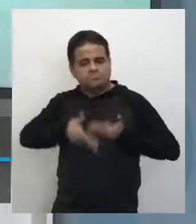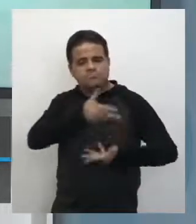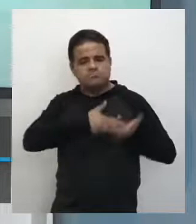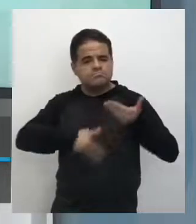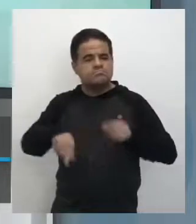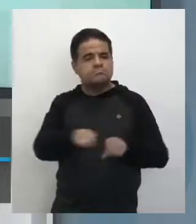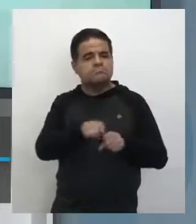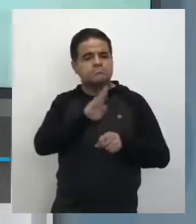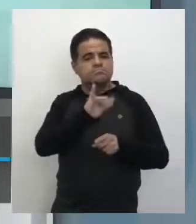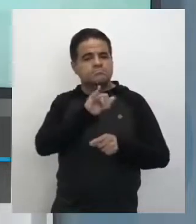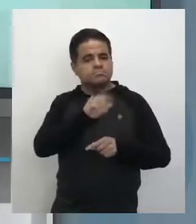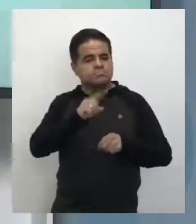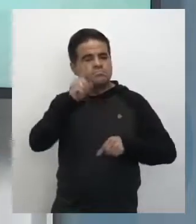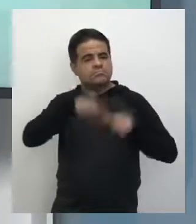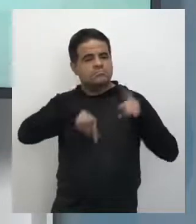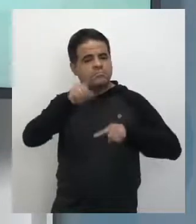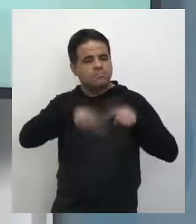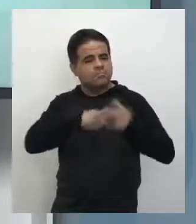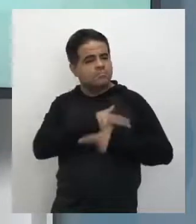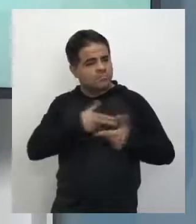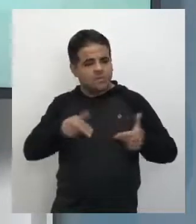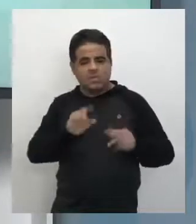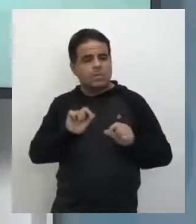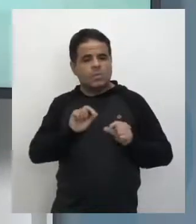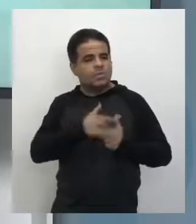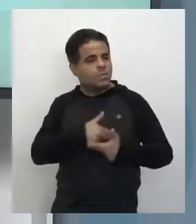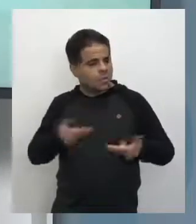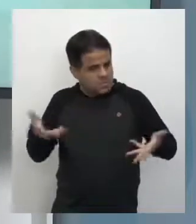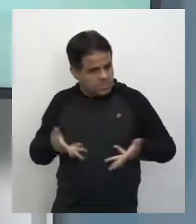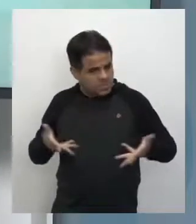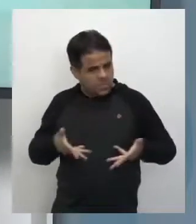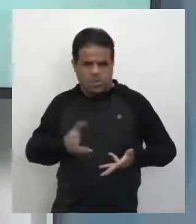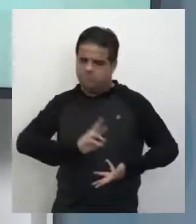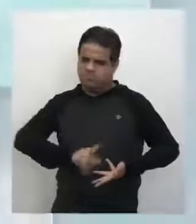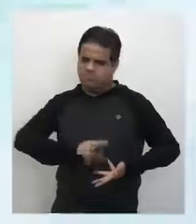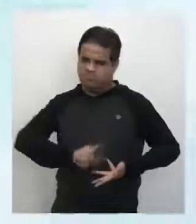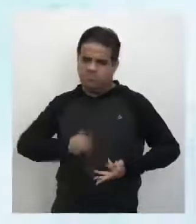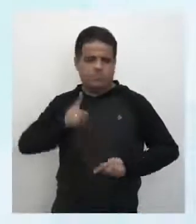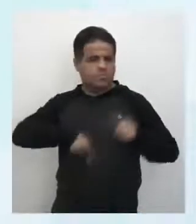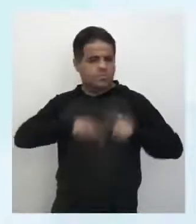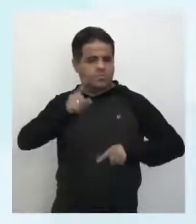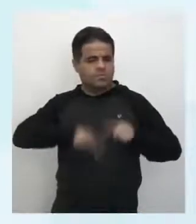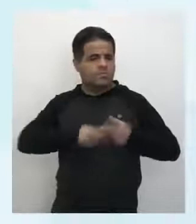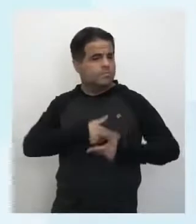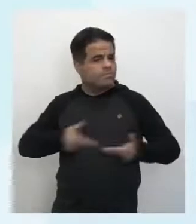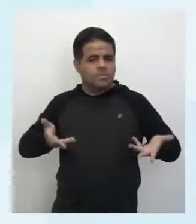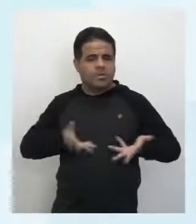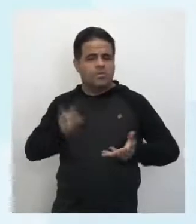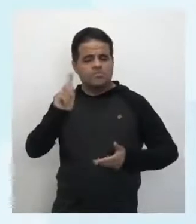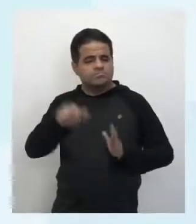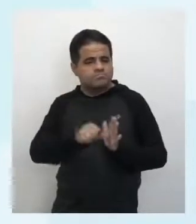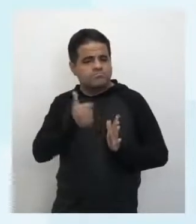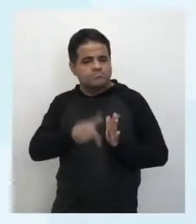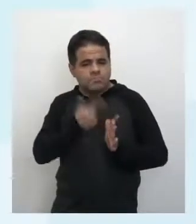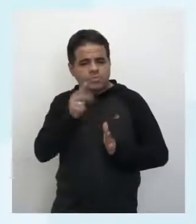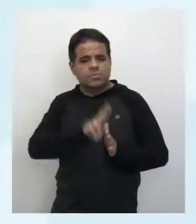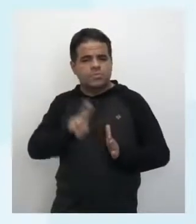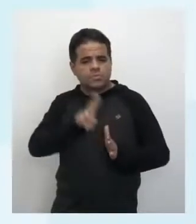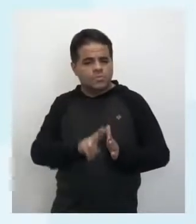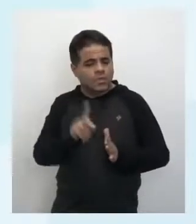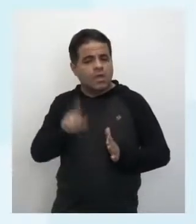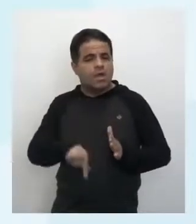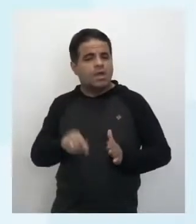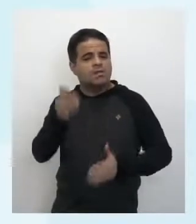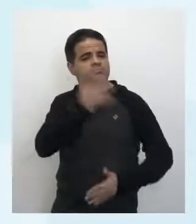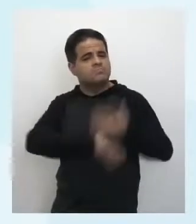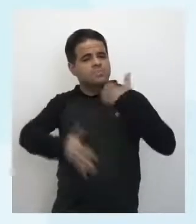pouquinho que esses biomateriais, eles não são coisas de agora, né? Não são produtos de agora, mas os seus primeiros usos, por exemplo, se